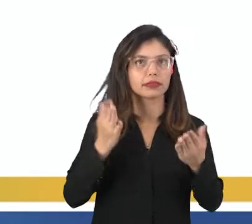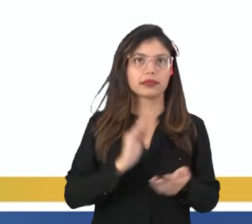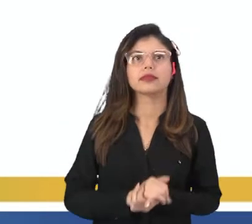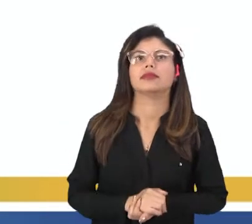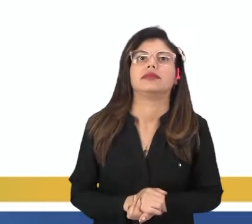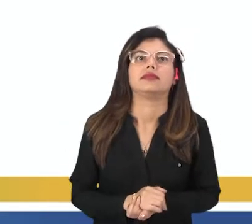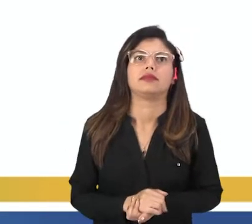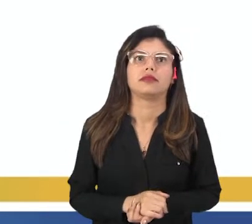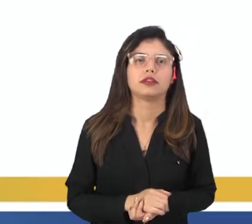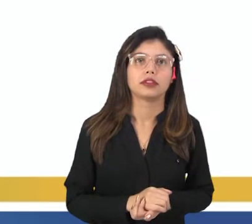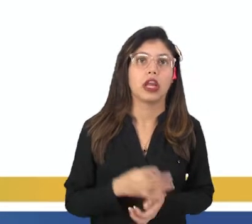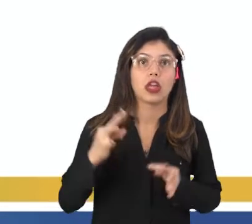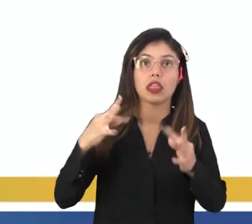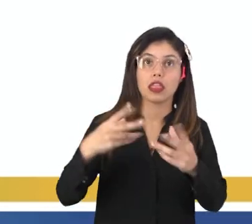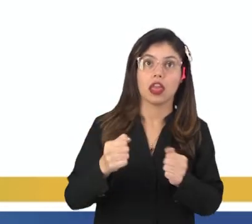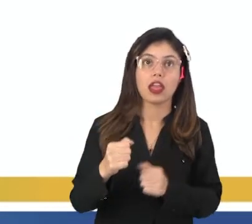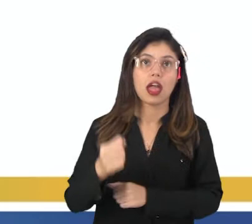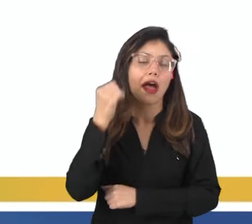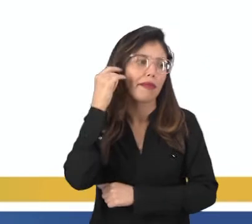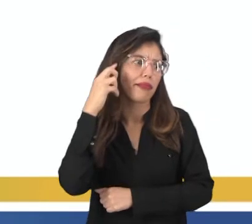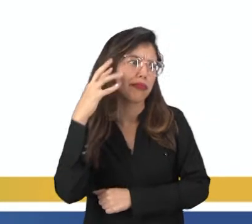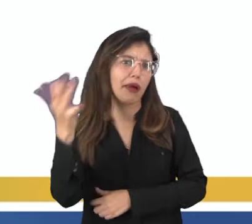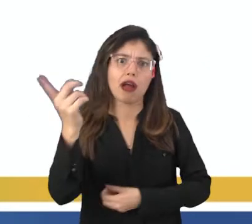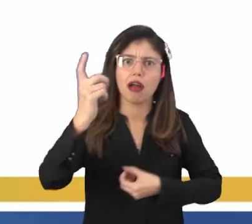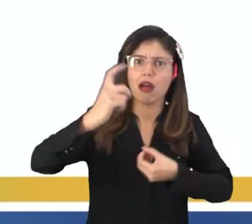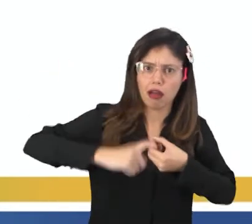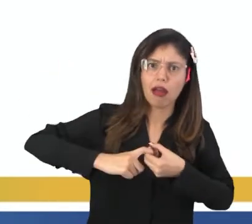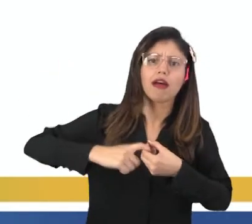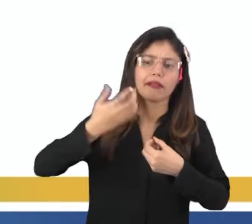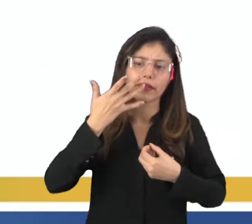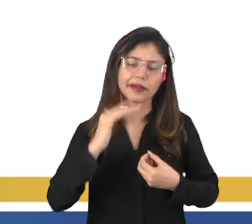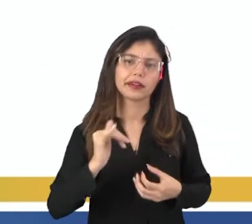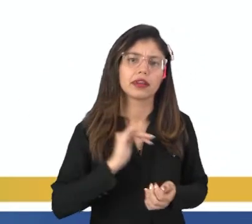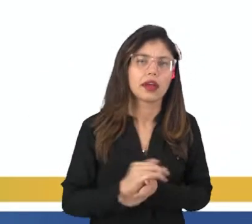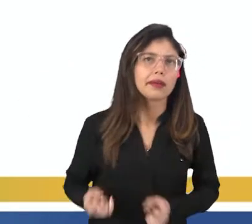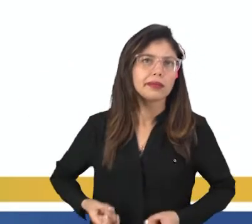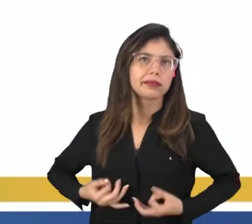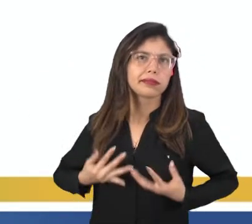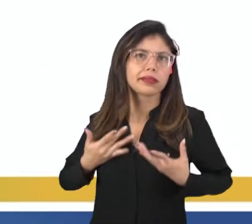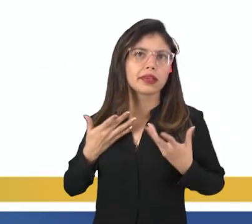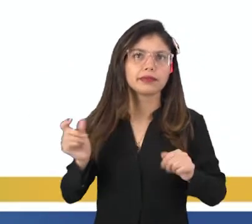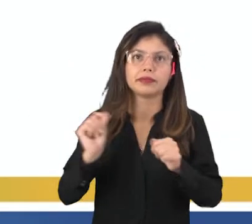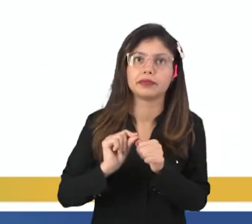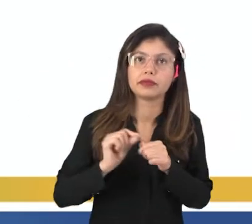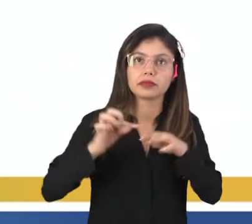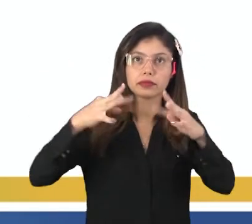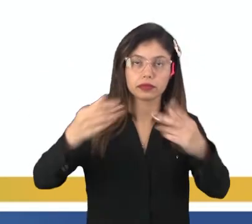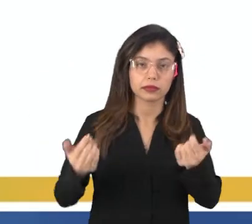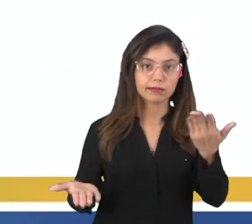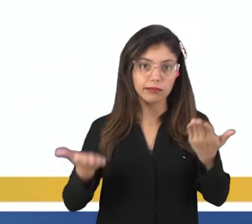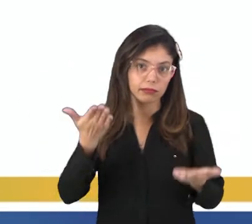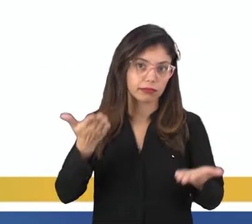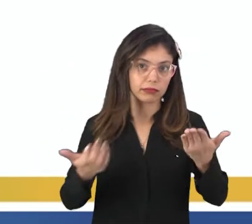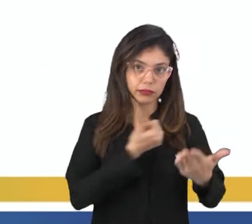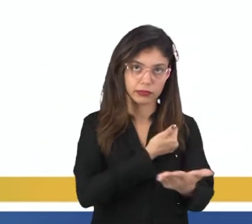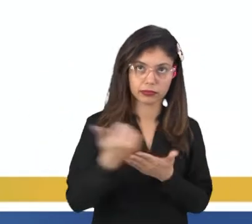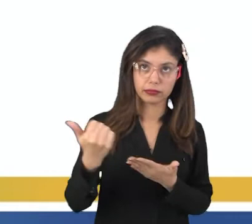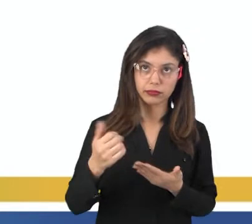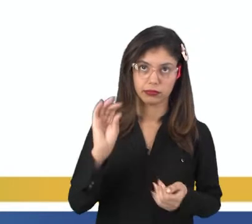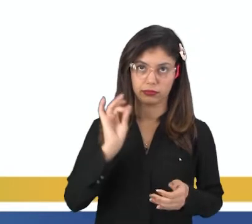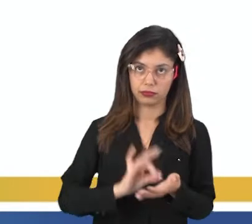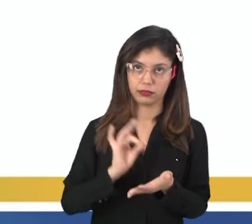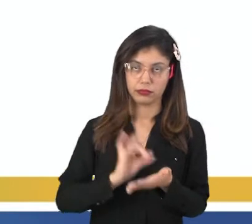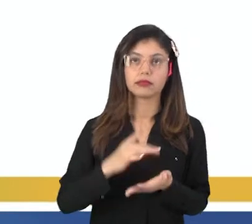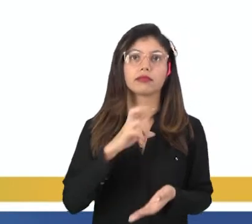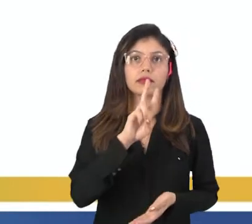equilibrado e uma dose de pura nostalgia da infância as emoções Precisam fazer de tudo para equilibrar as ações